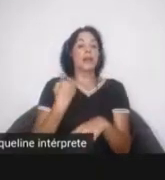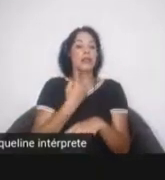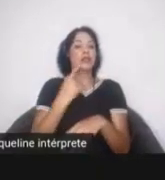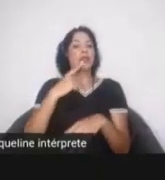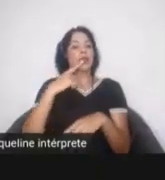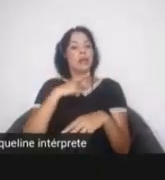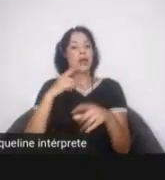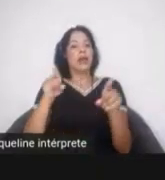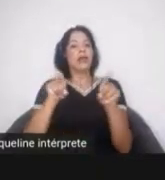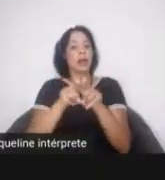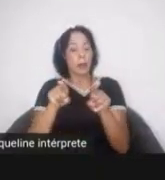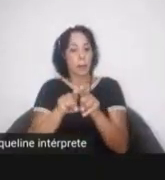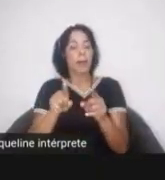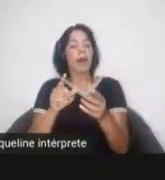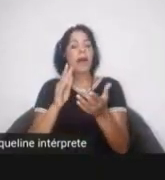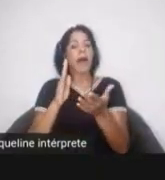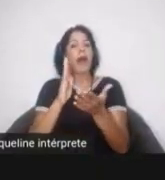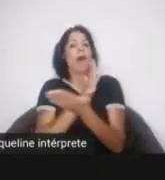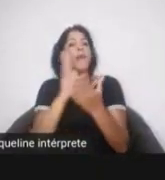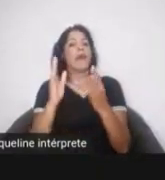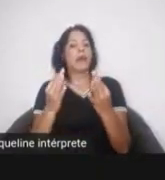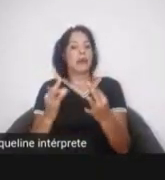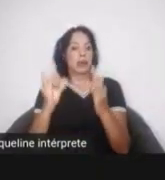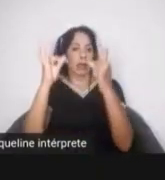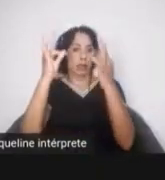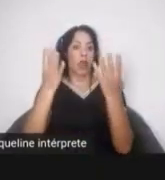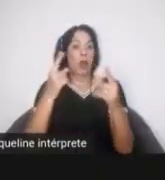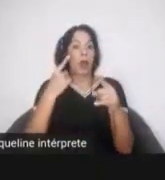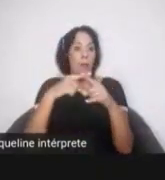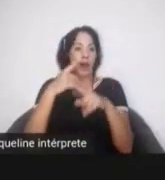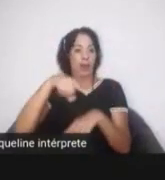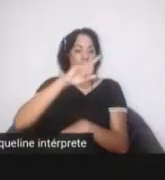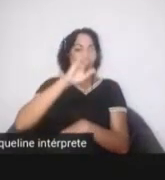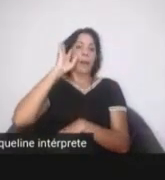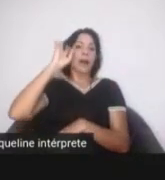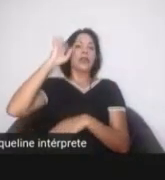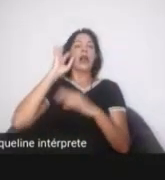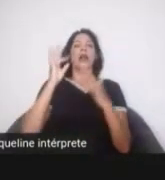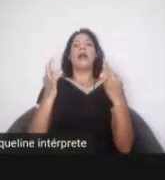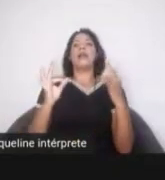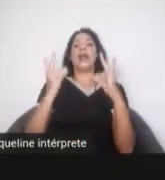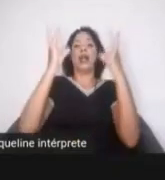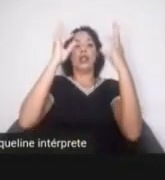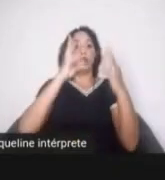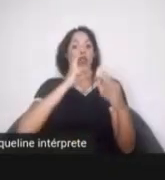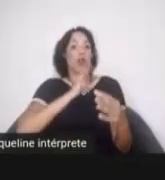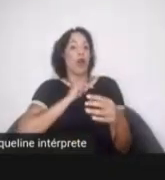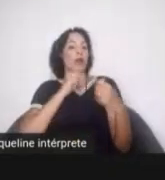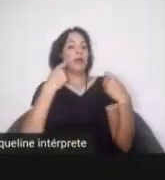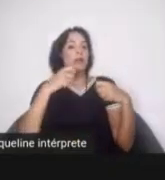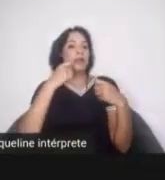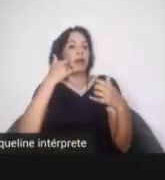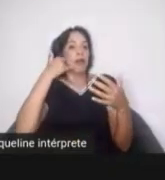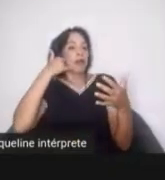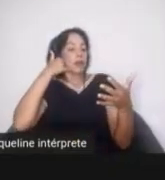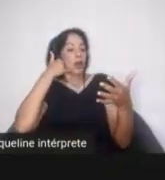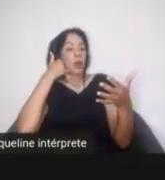também tecnológicos, né? Porque a gente imagina a tecnologia, a gente já imagina um celular, né? Mas